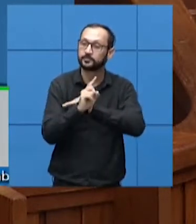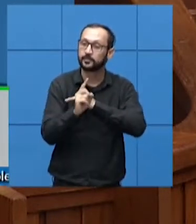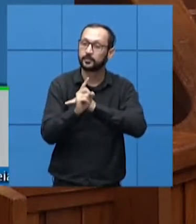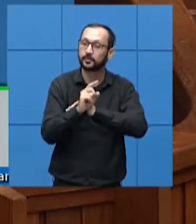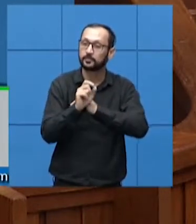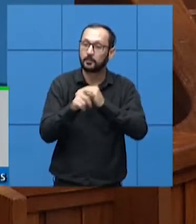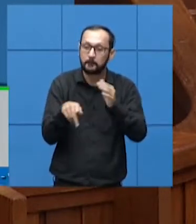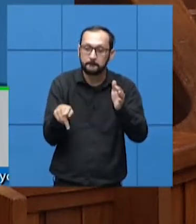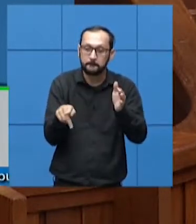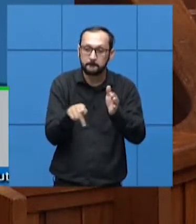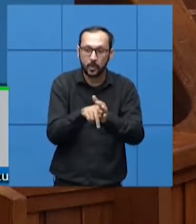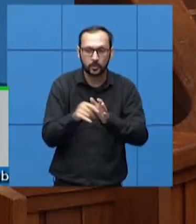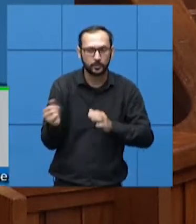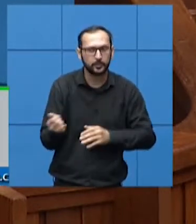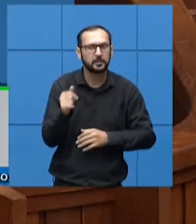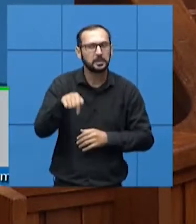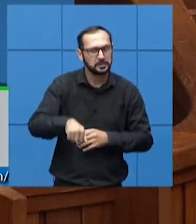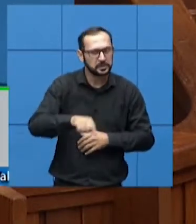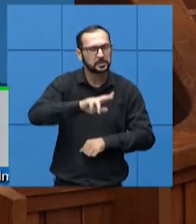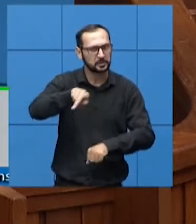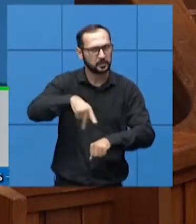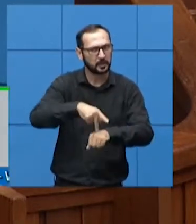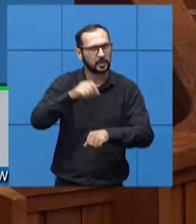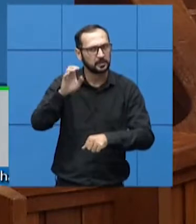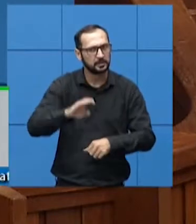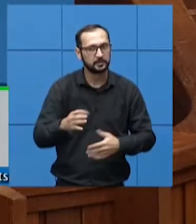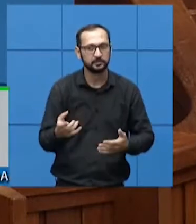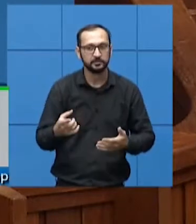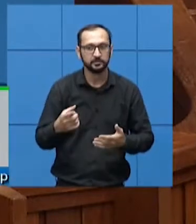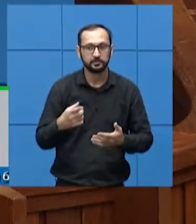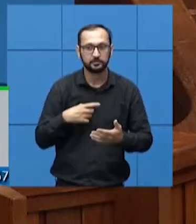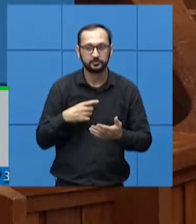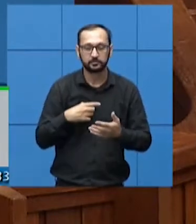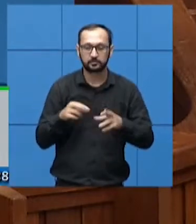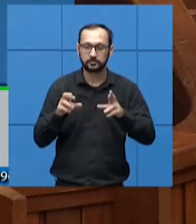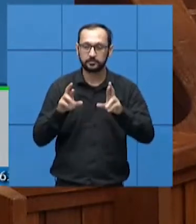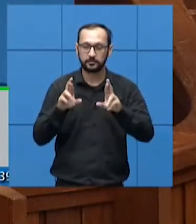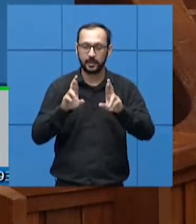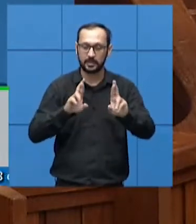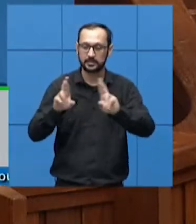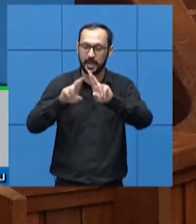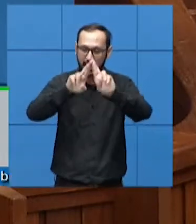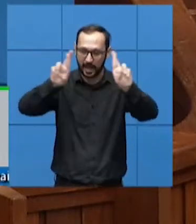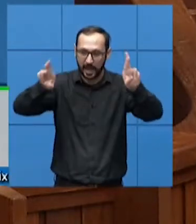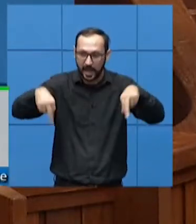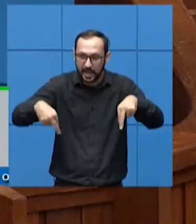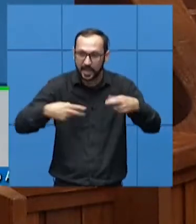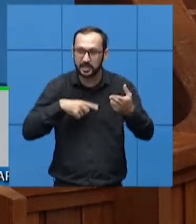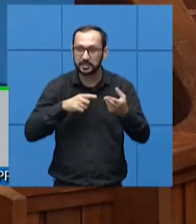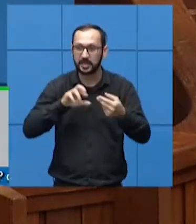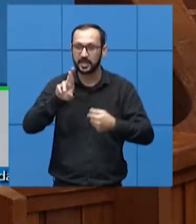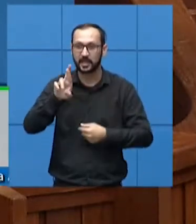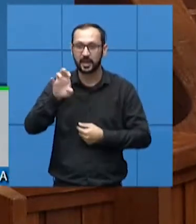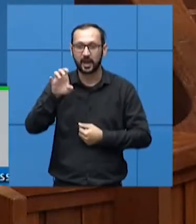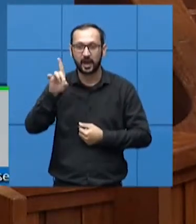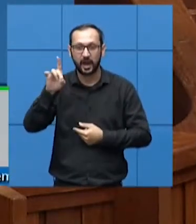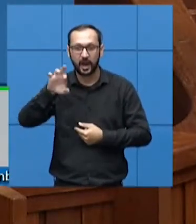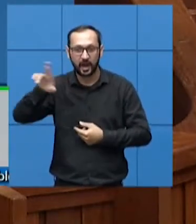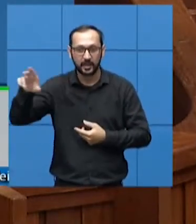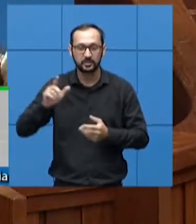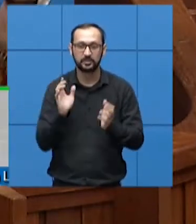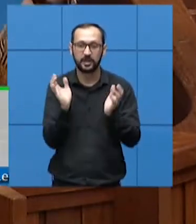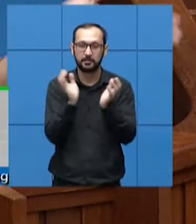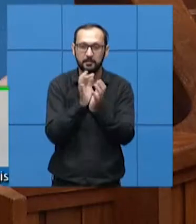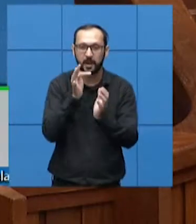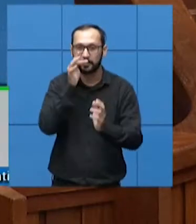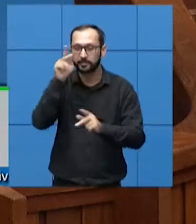atuação expressiva no país, né? As redes, então, assim como a PAI, Pestalozzi e os demais serviços,